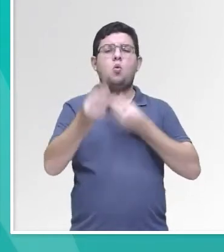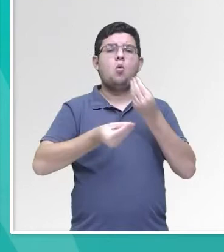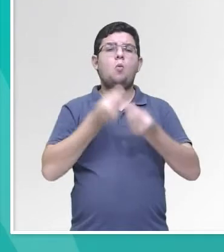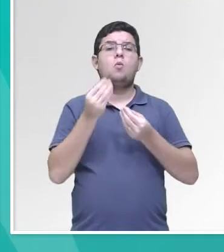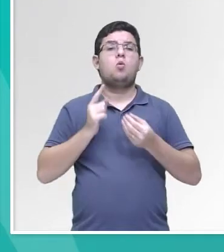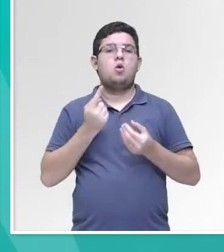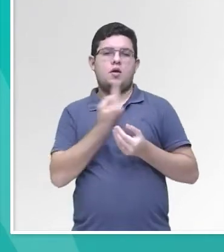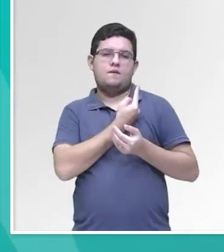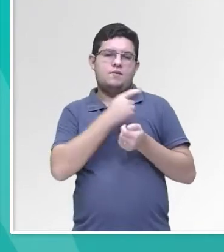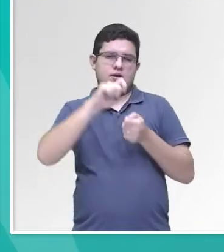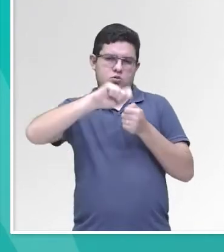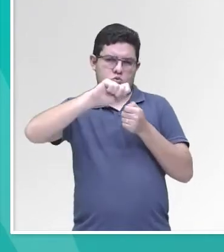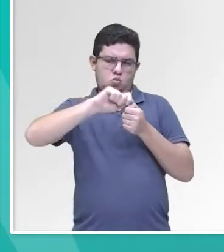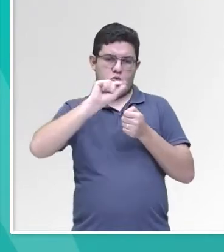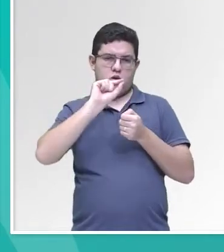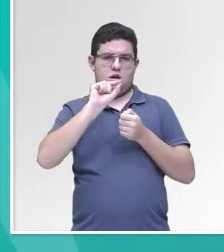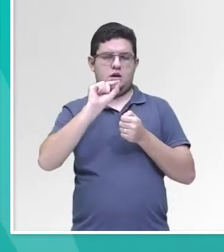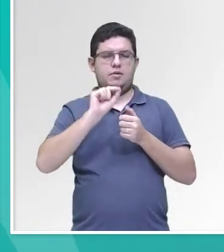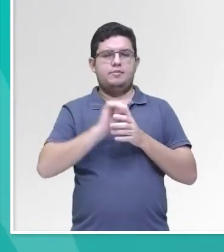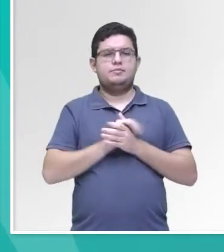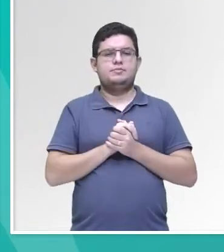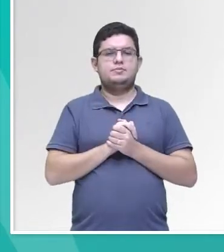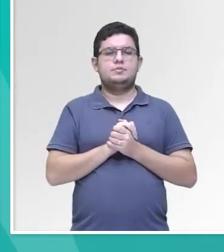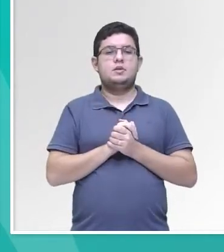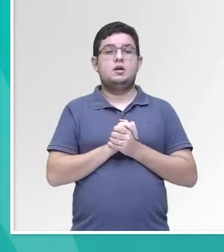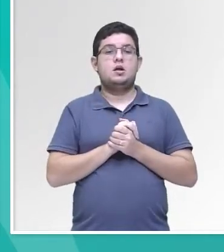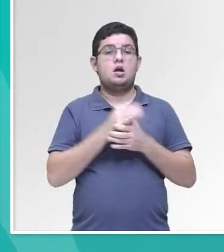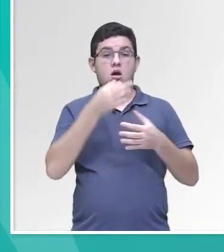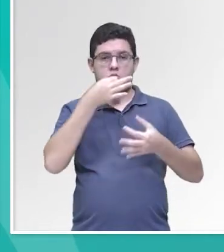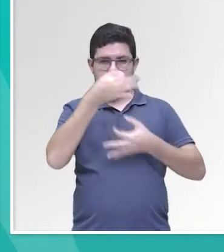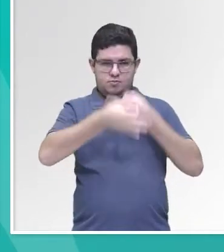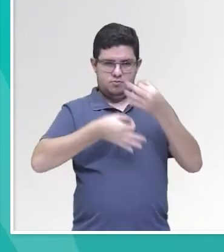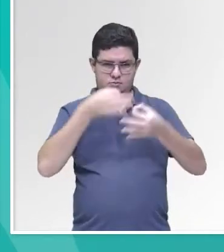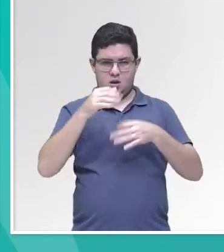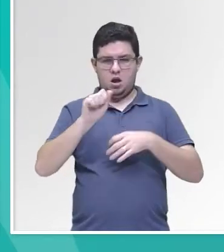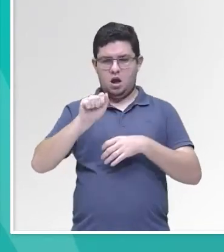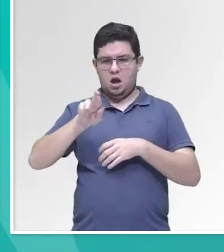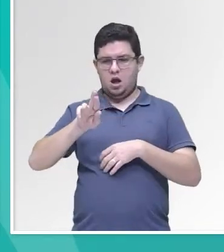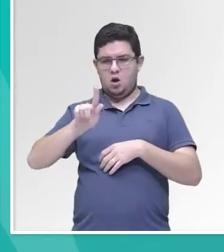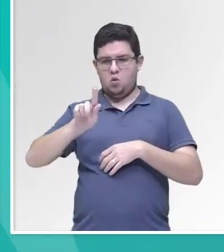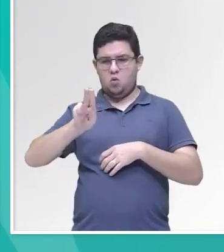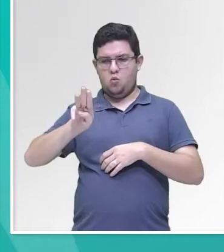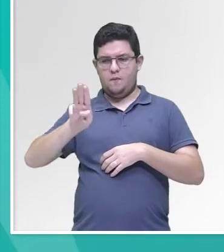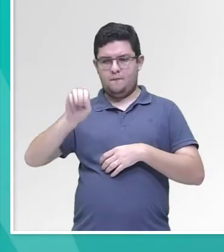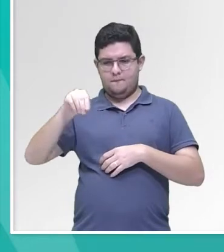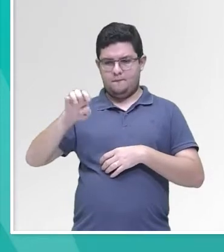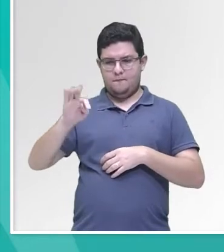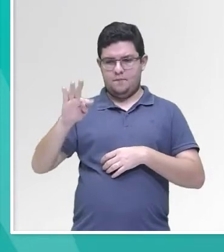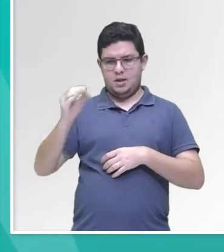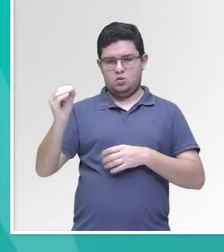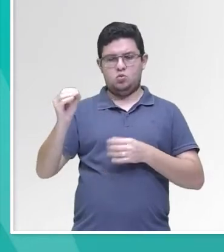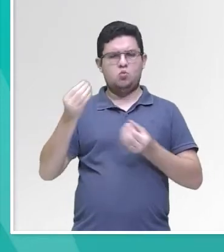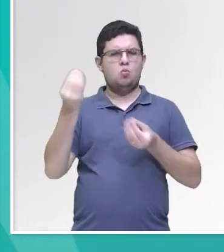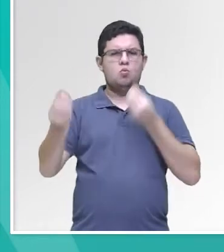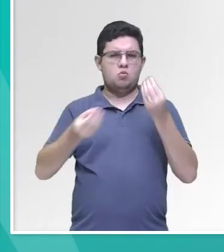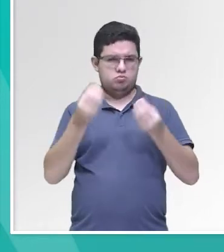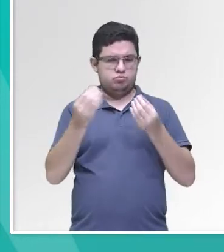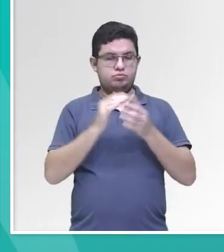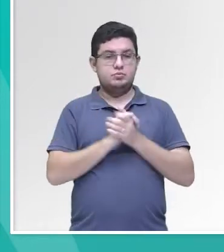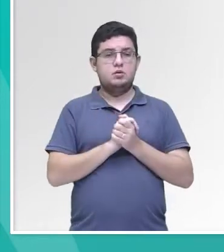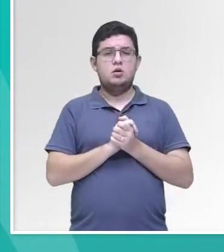fazemos algo que nós chamamos de argumentação. Sabem o que é a argumentação? A argumentação